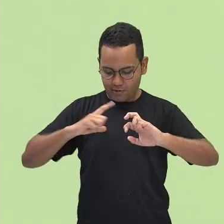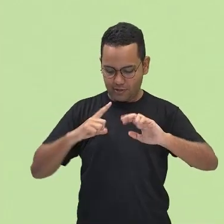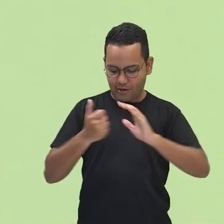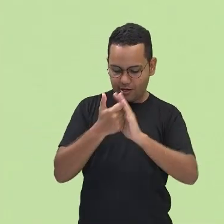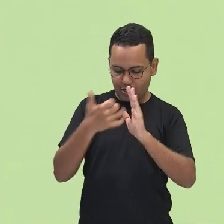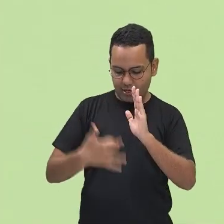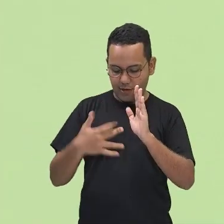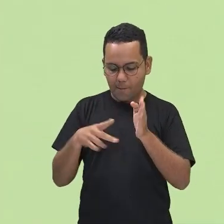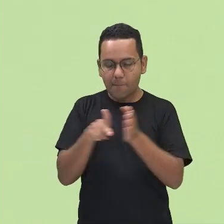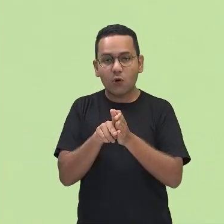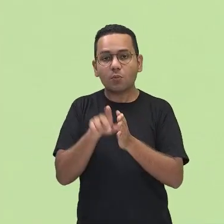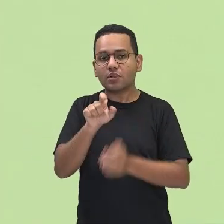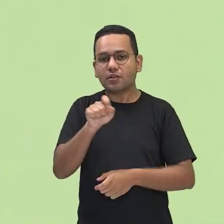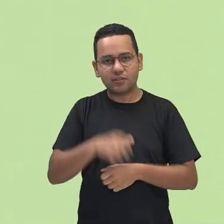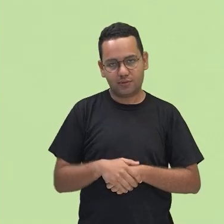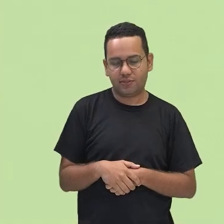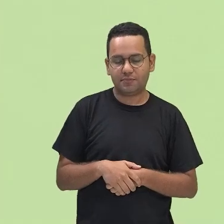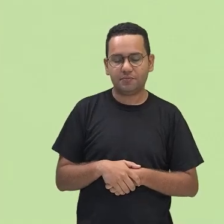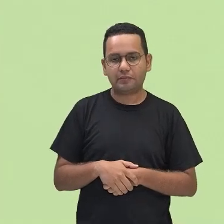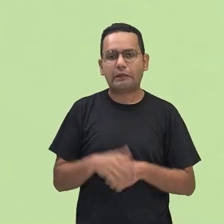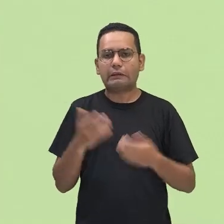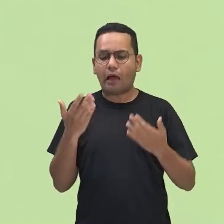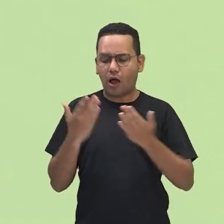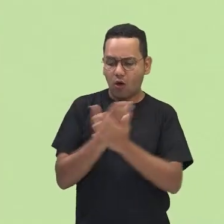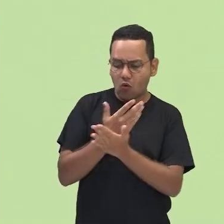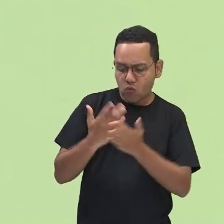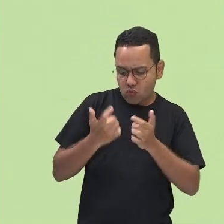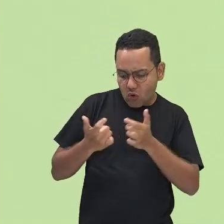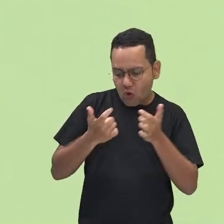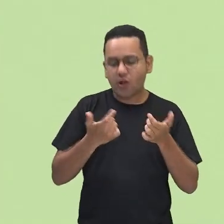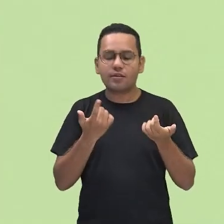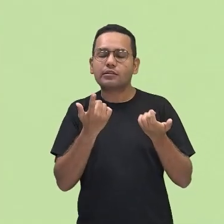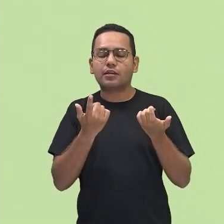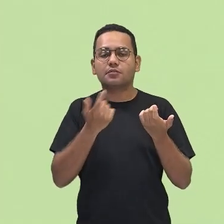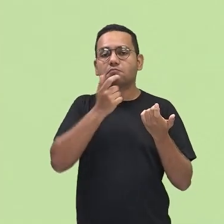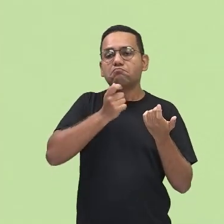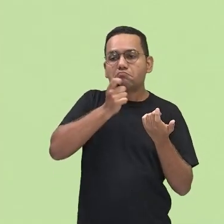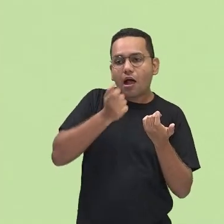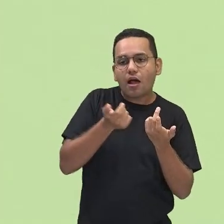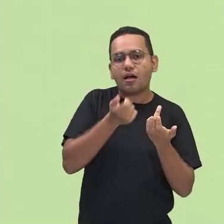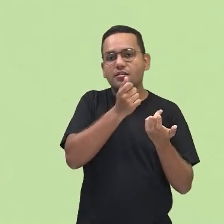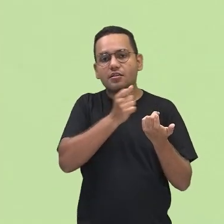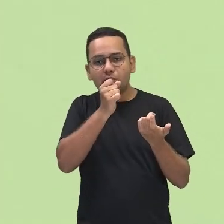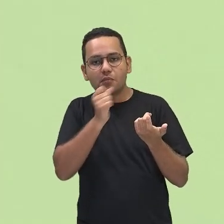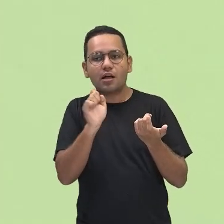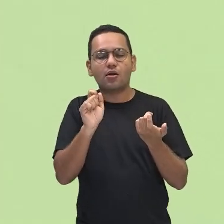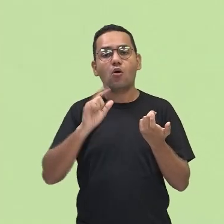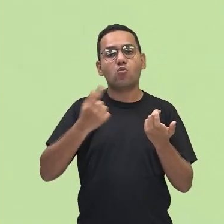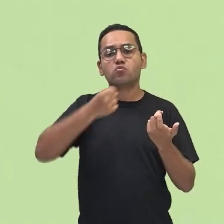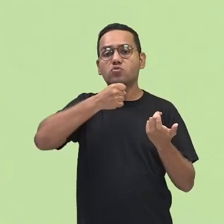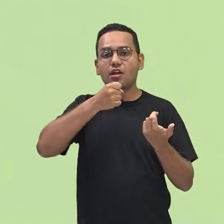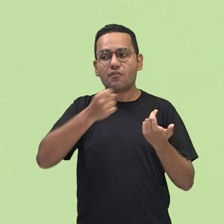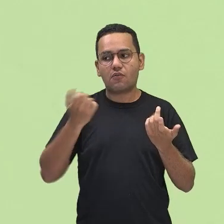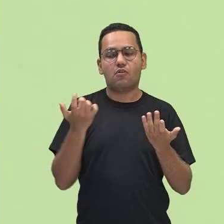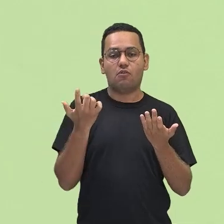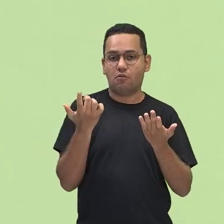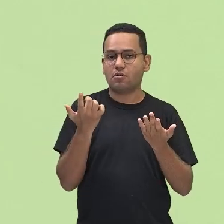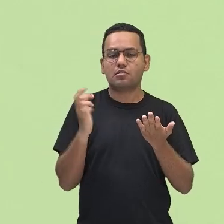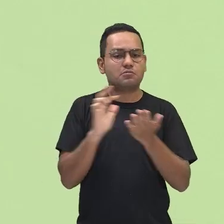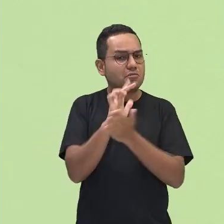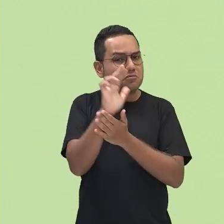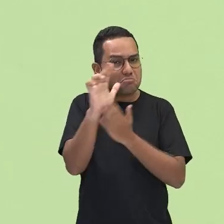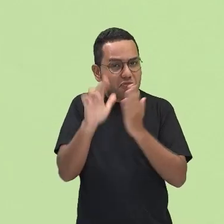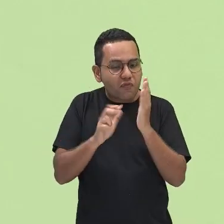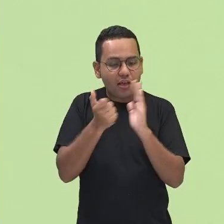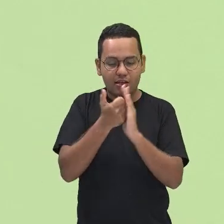aí do pai, outras da mãe, outras ainda dos avós. Então, são muitas características que a gente recebe, né? O que